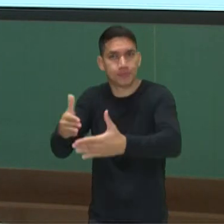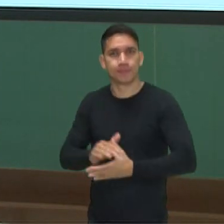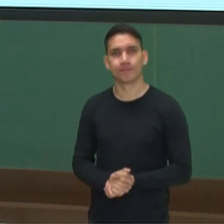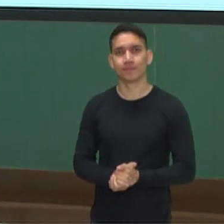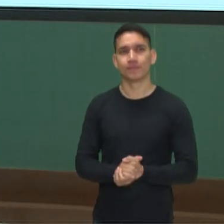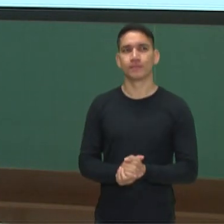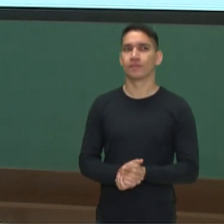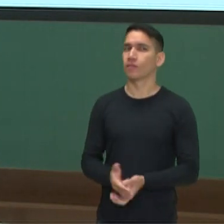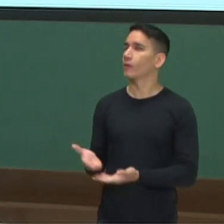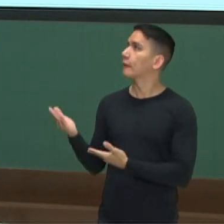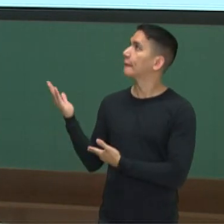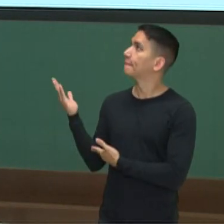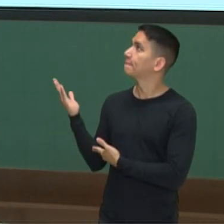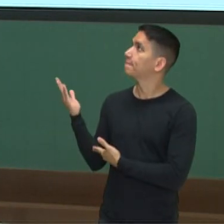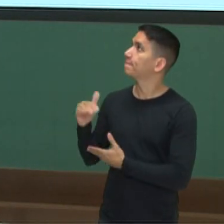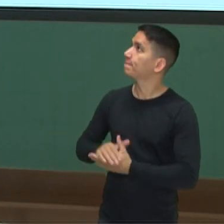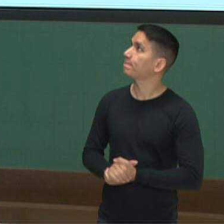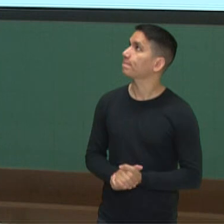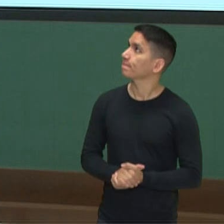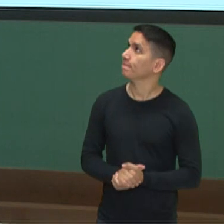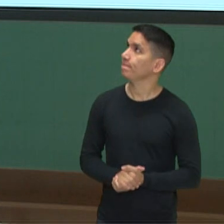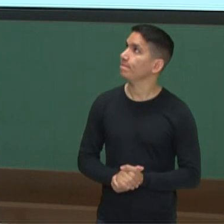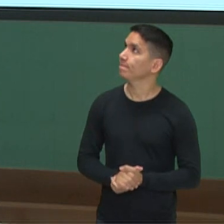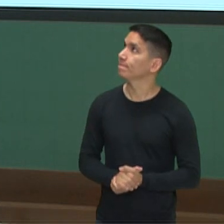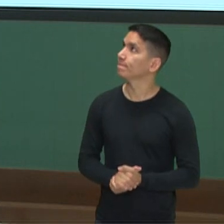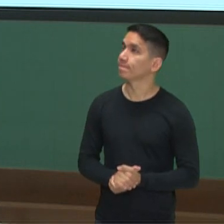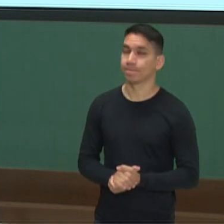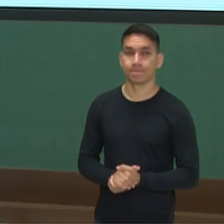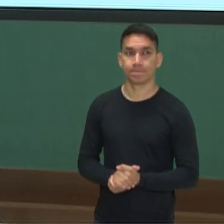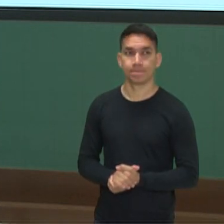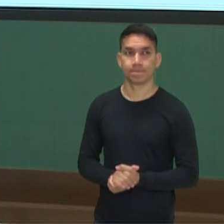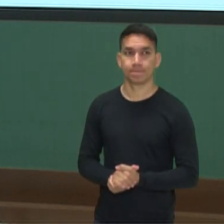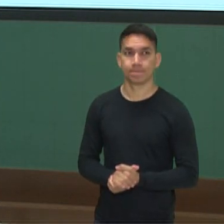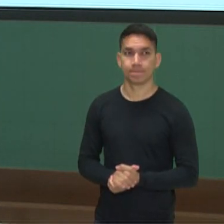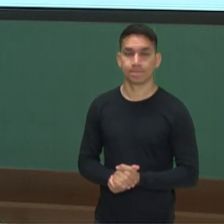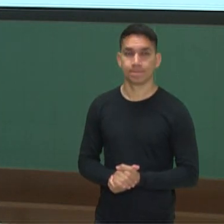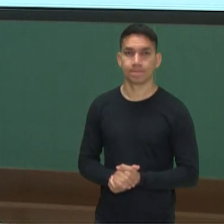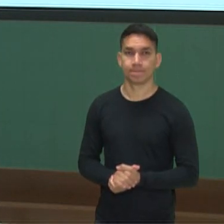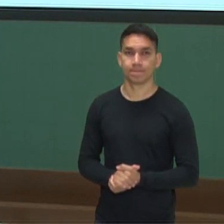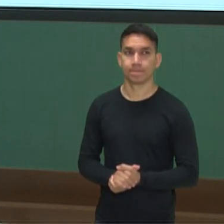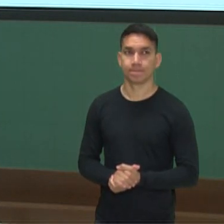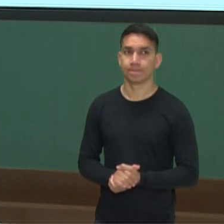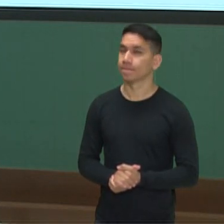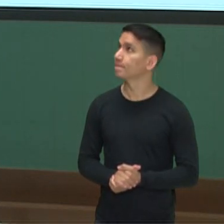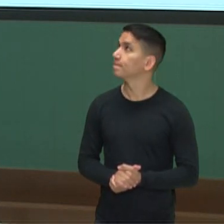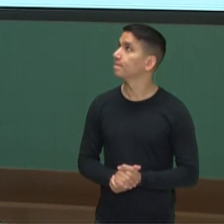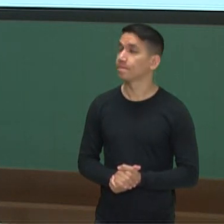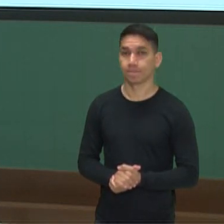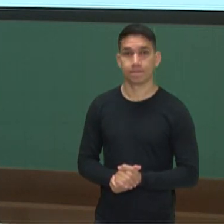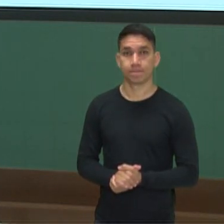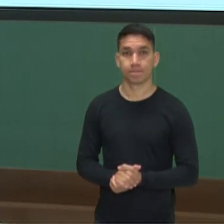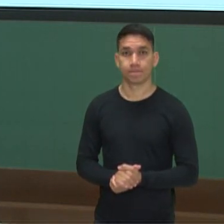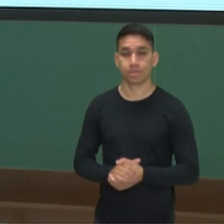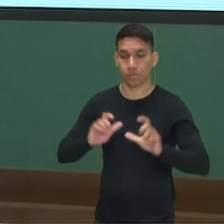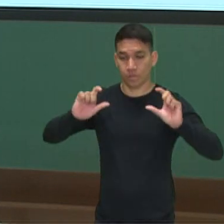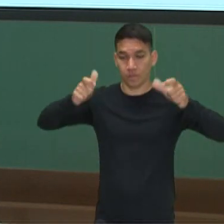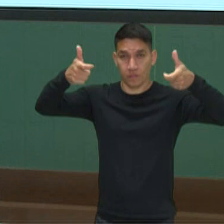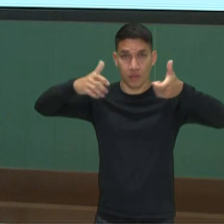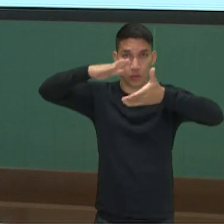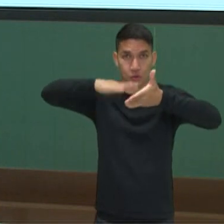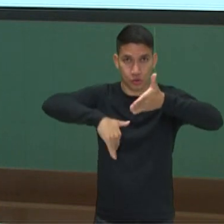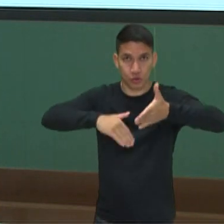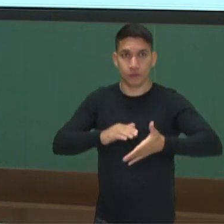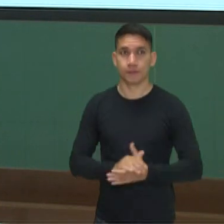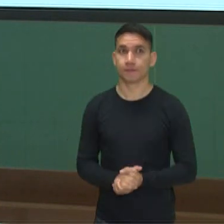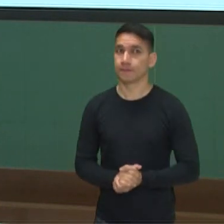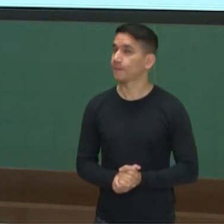9 divididos por 3, 3. X à quinta divididos por x ao cubo, x ao quadrado, subtrai expoentes. 21 divididos